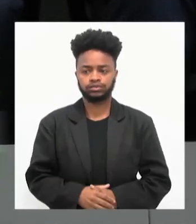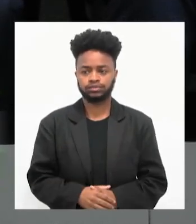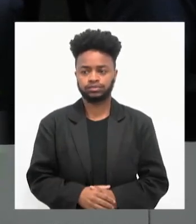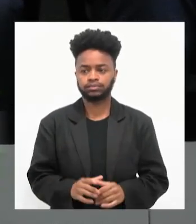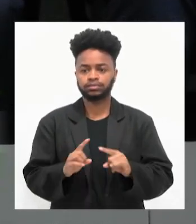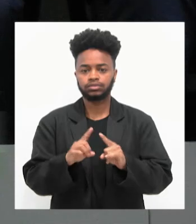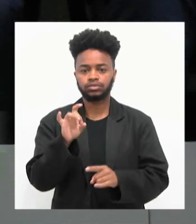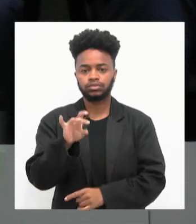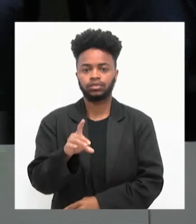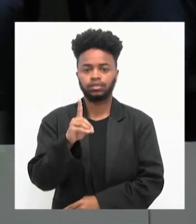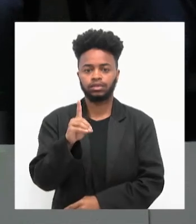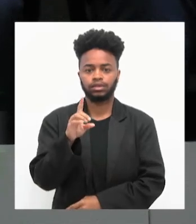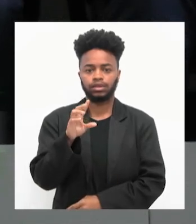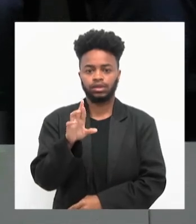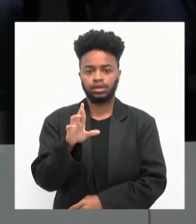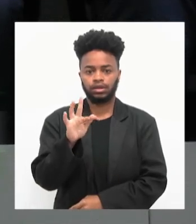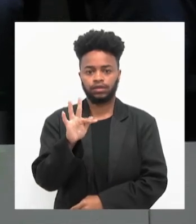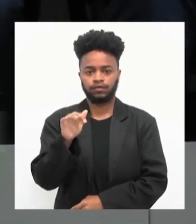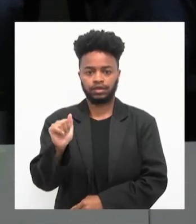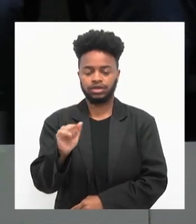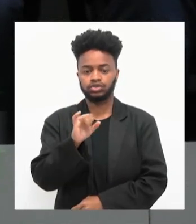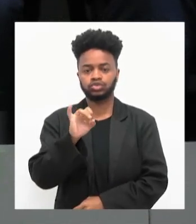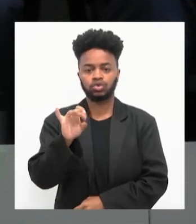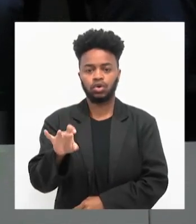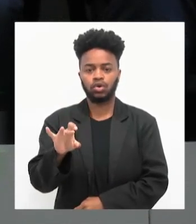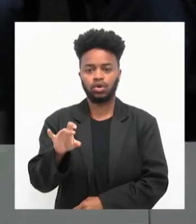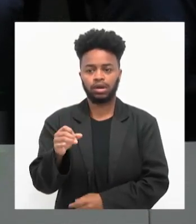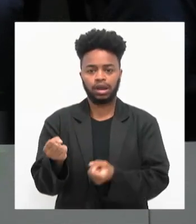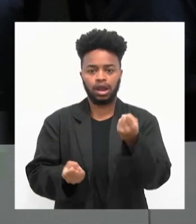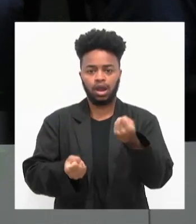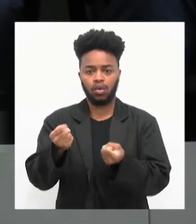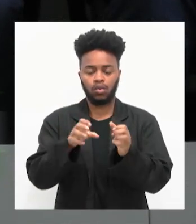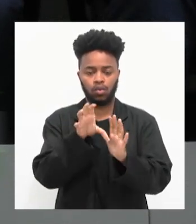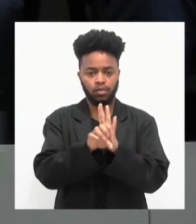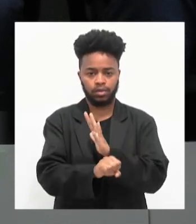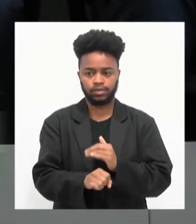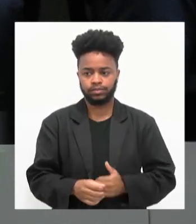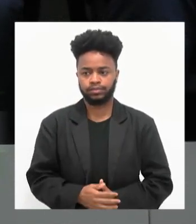DRFA, só veículo roubado. Tem a folha aí, branco?